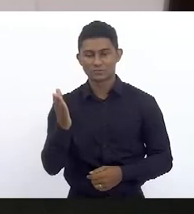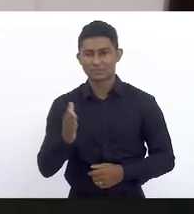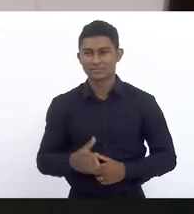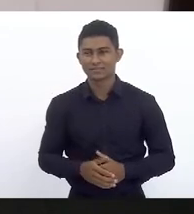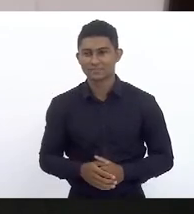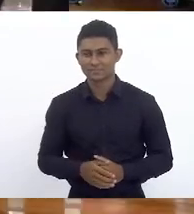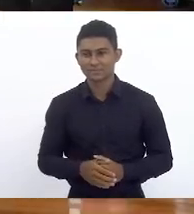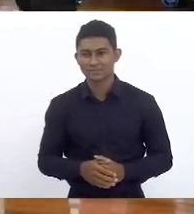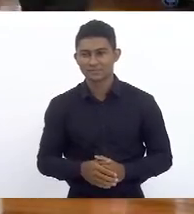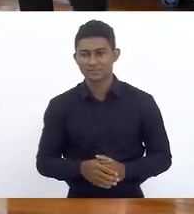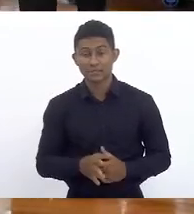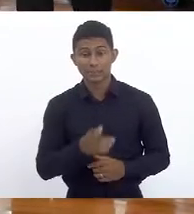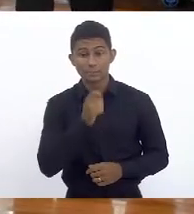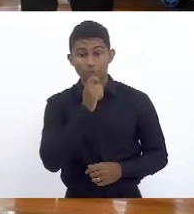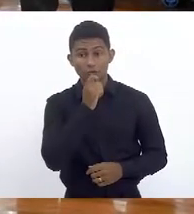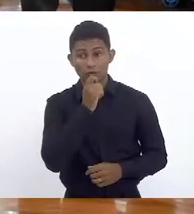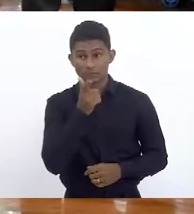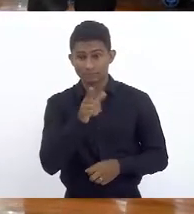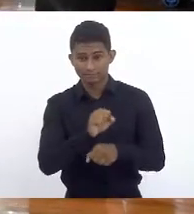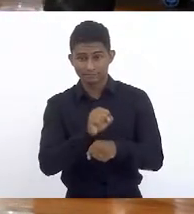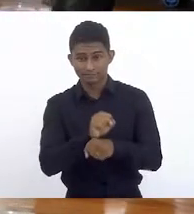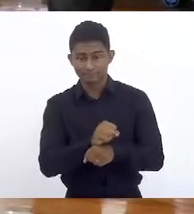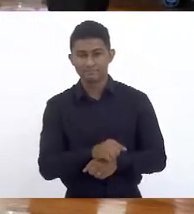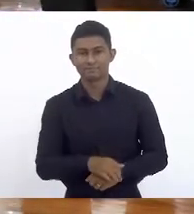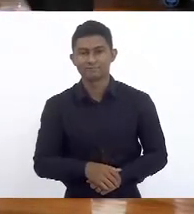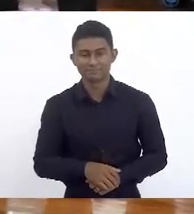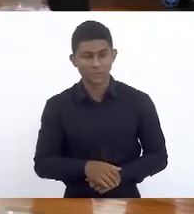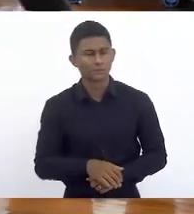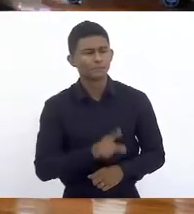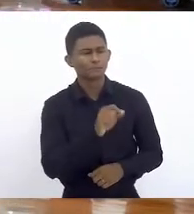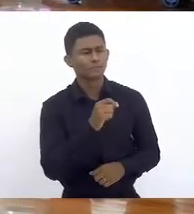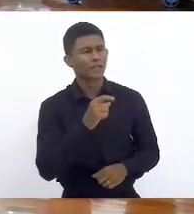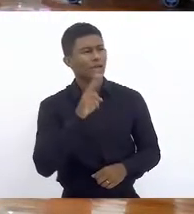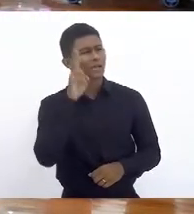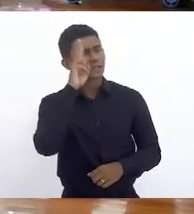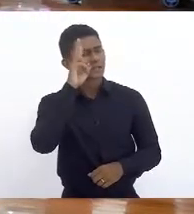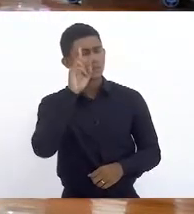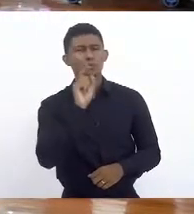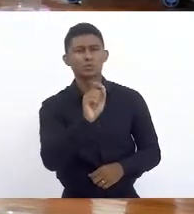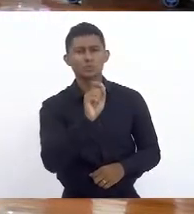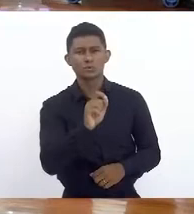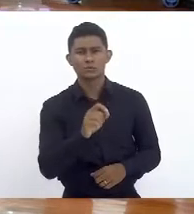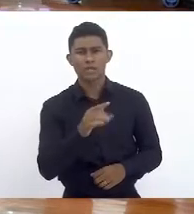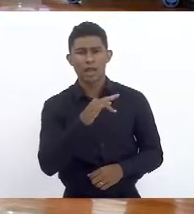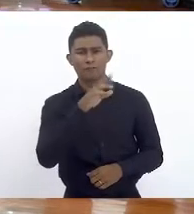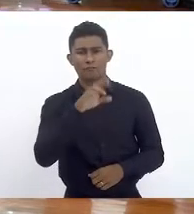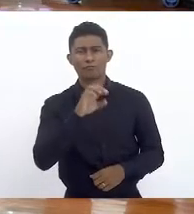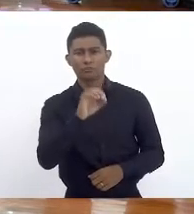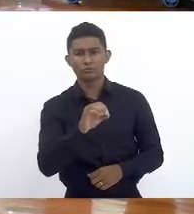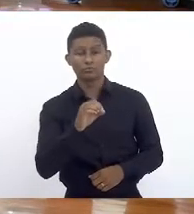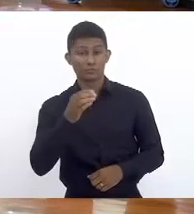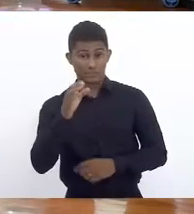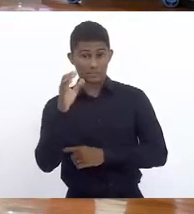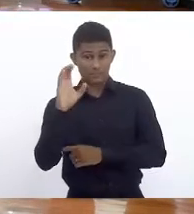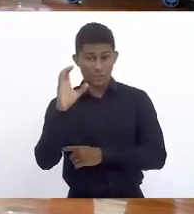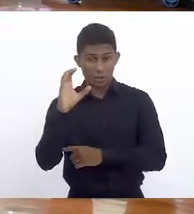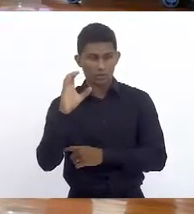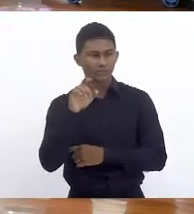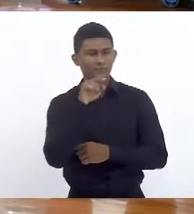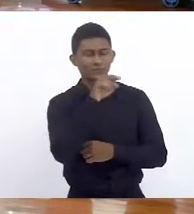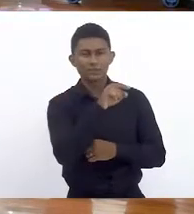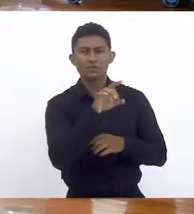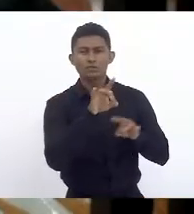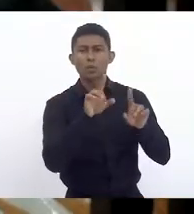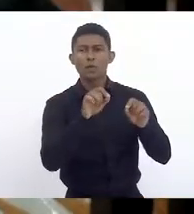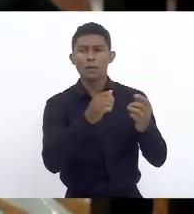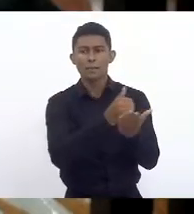Não, para o microfone, Mauro, peraí. Só trazer a lembrança que o Fundo de Niterói é um fundo só de